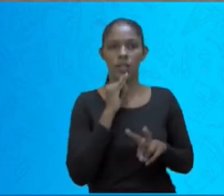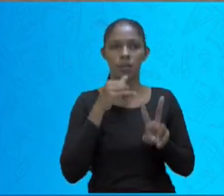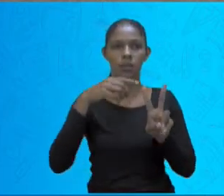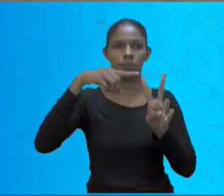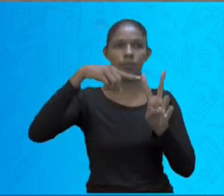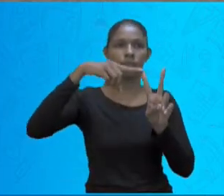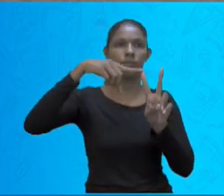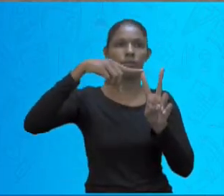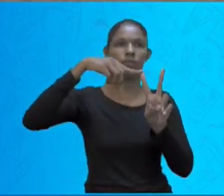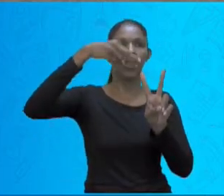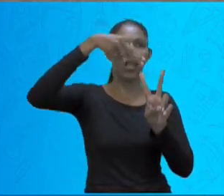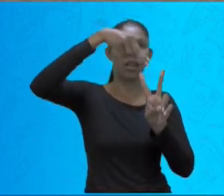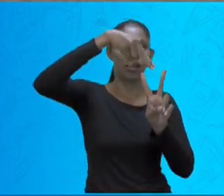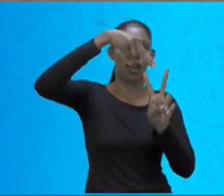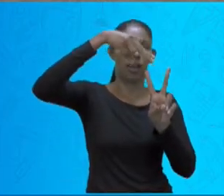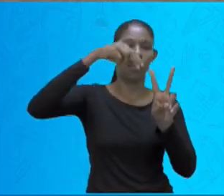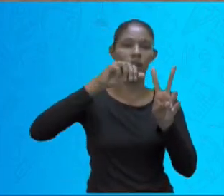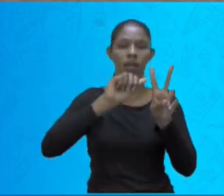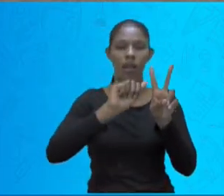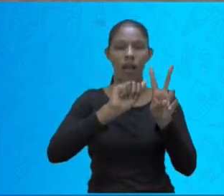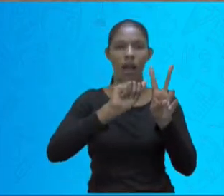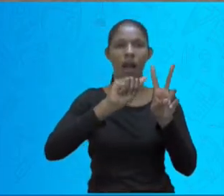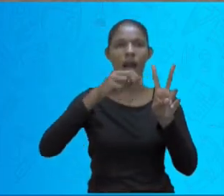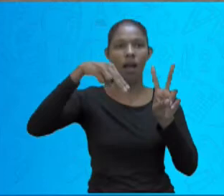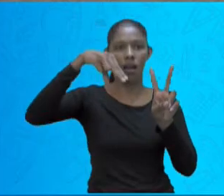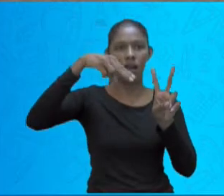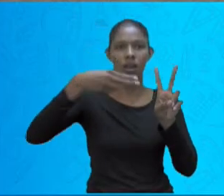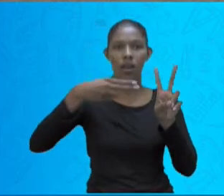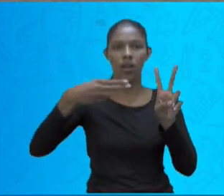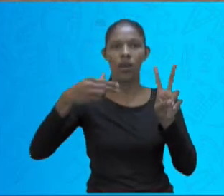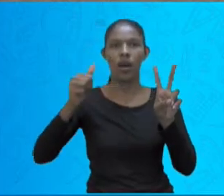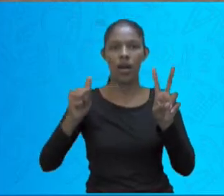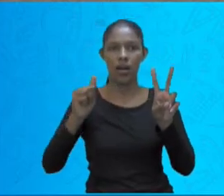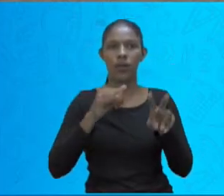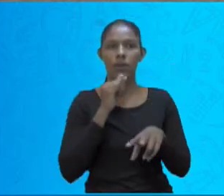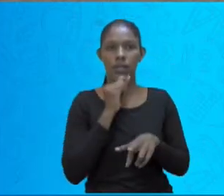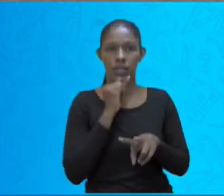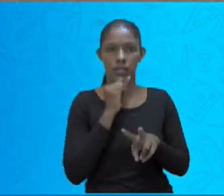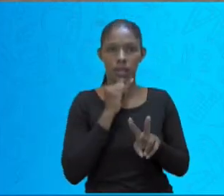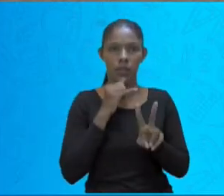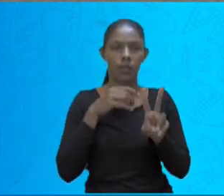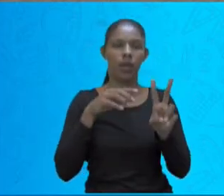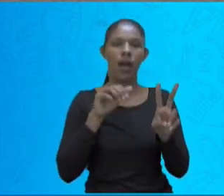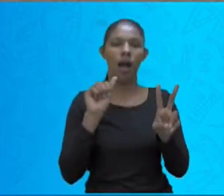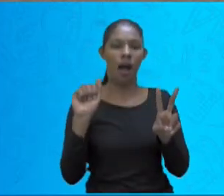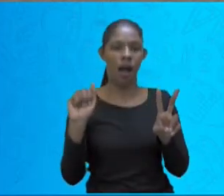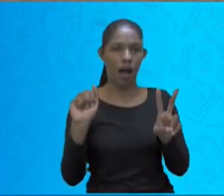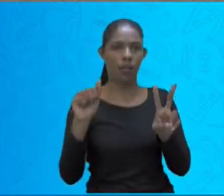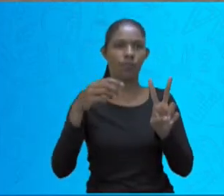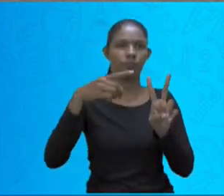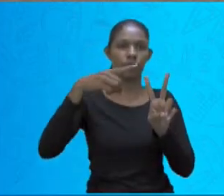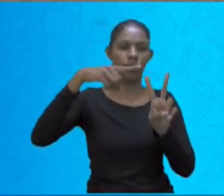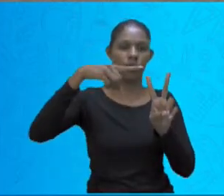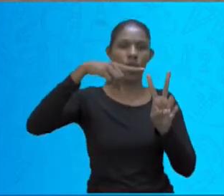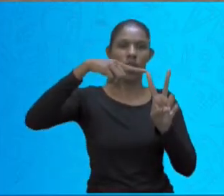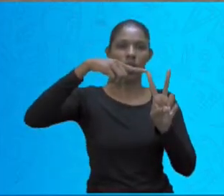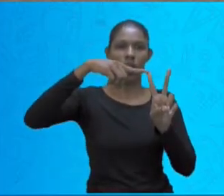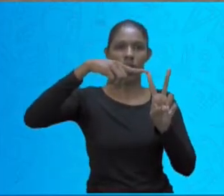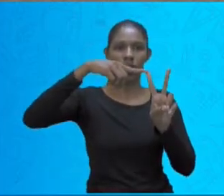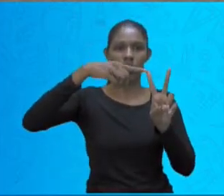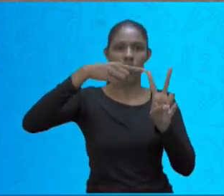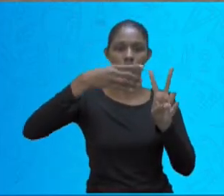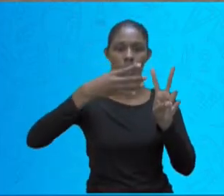radicando. Será A. Exemplo. A é igual